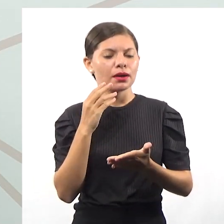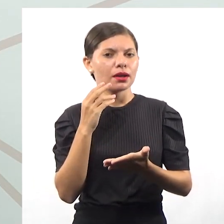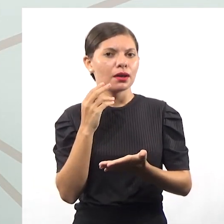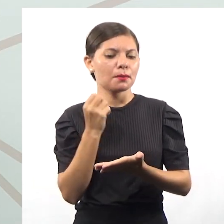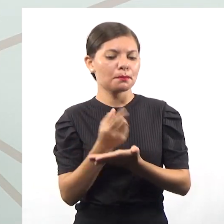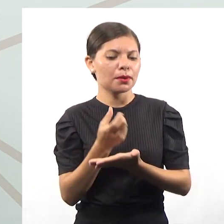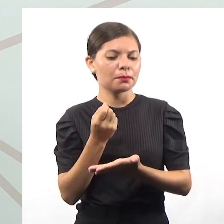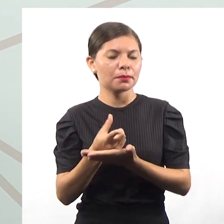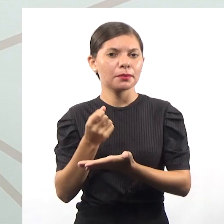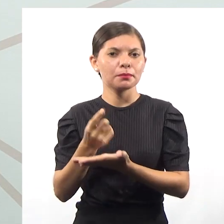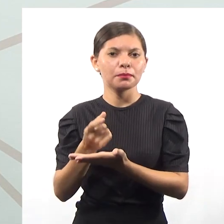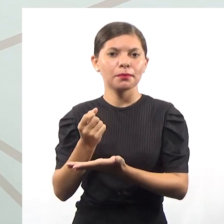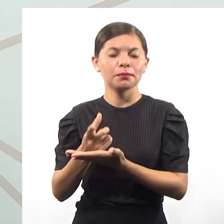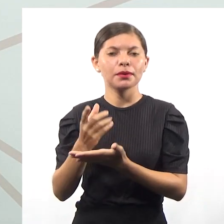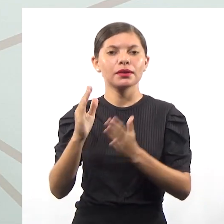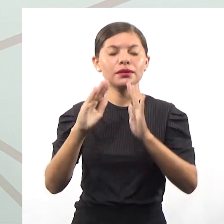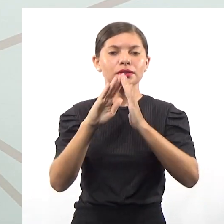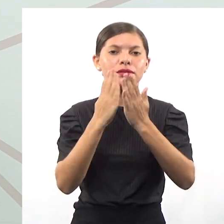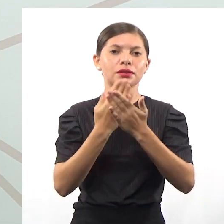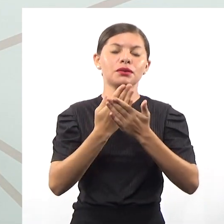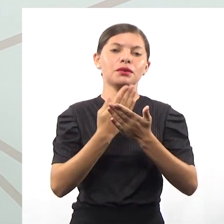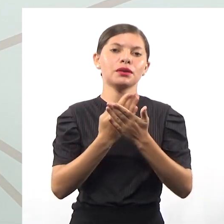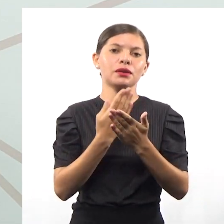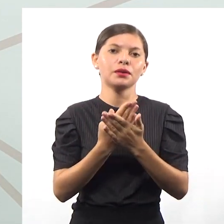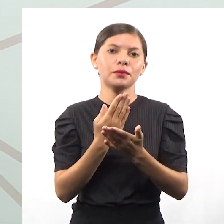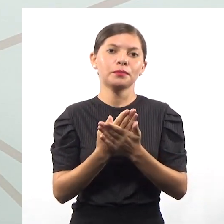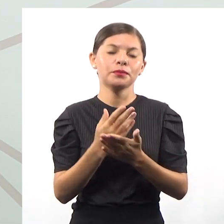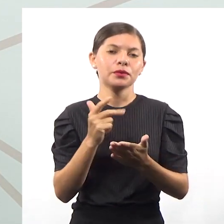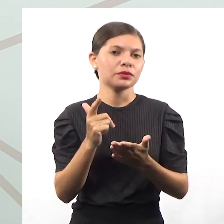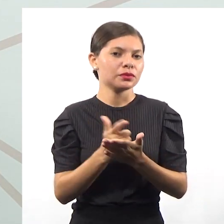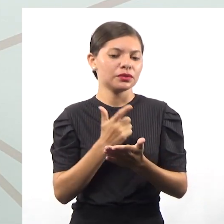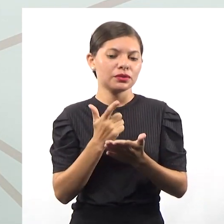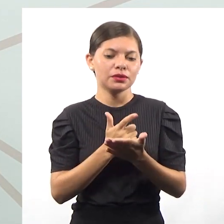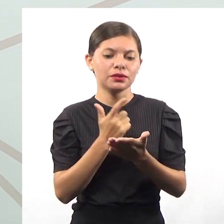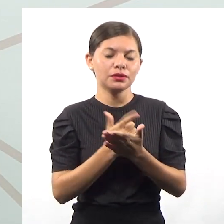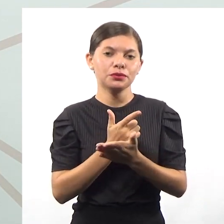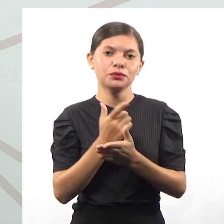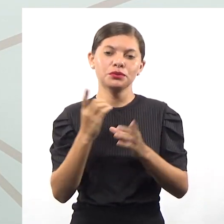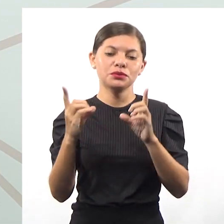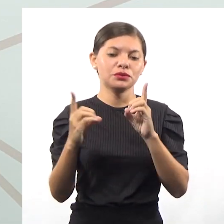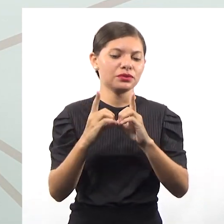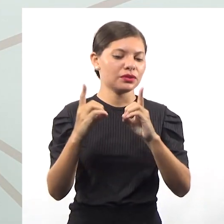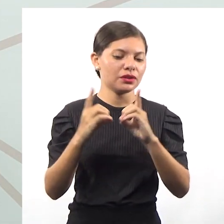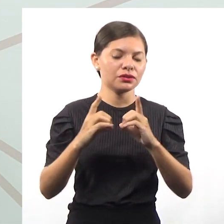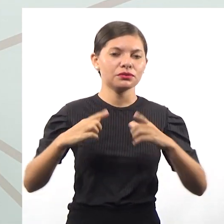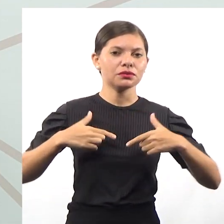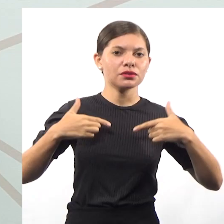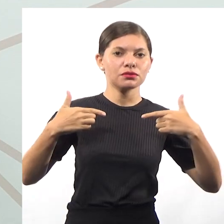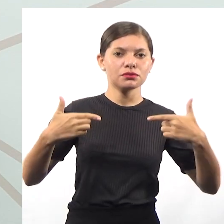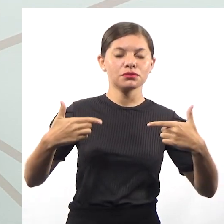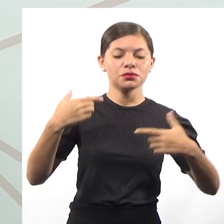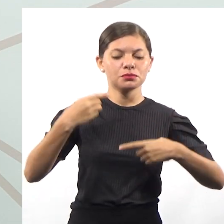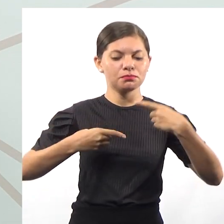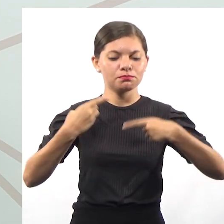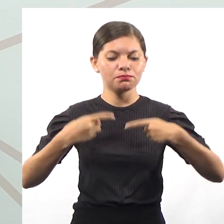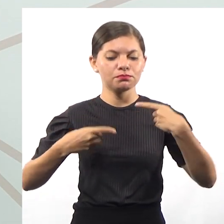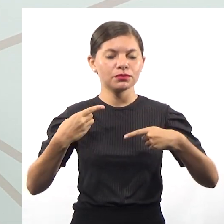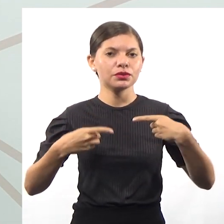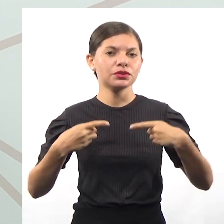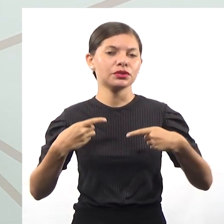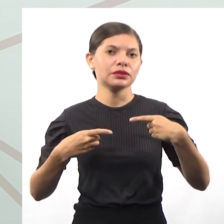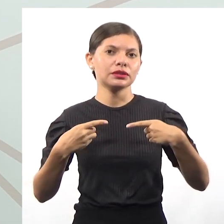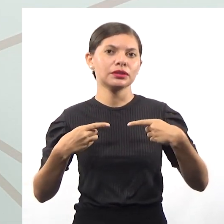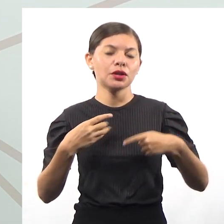das próprias escolas, para outros programas, dentre eles os livros didáticos e outras ações de políticas públicas.